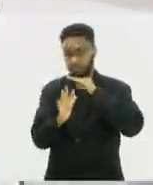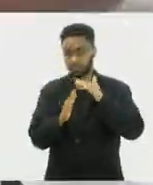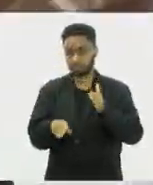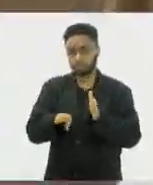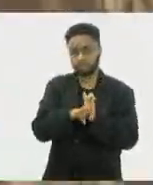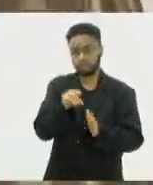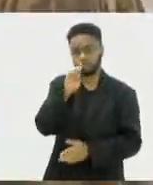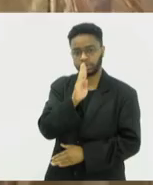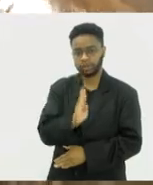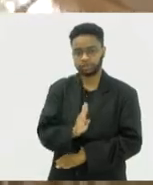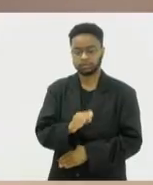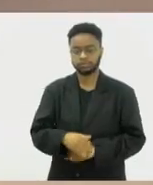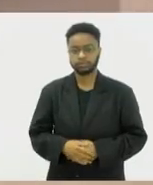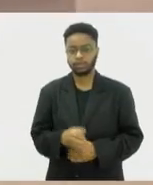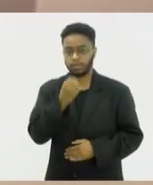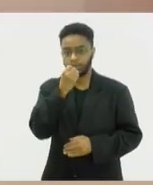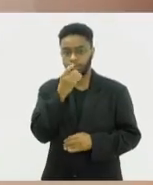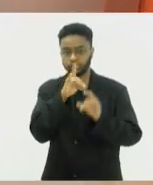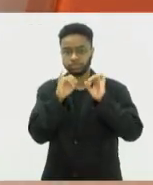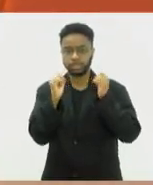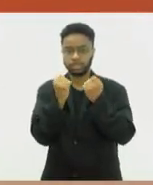Alerj começa agora.